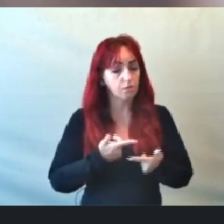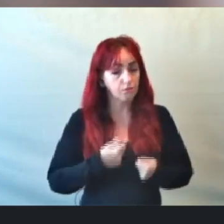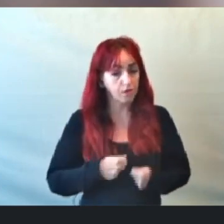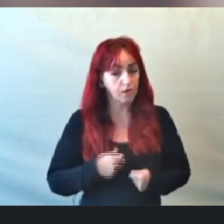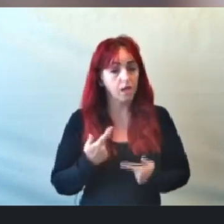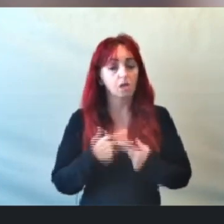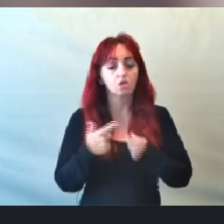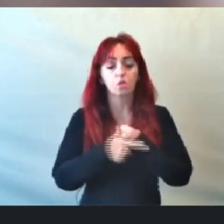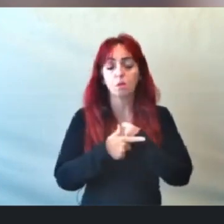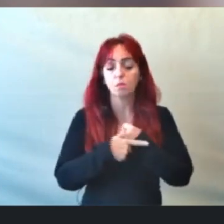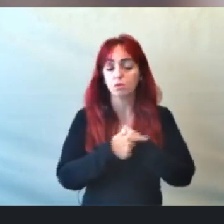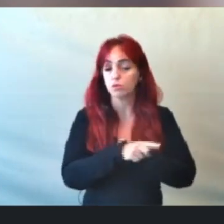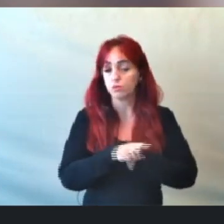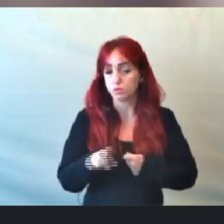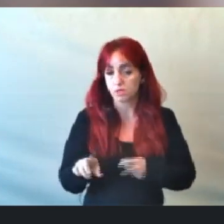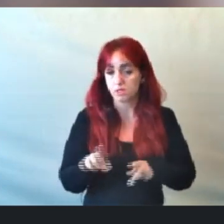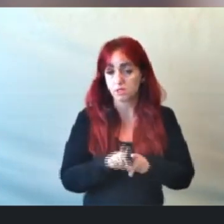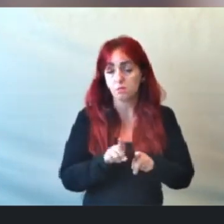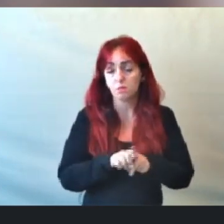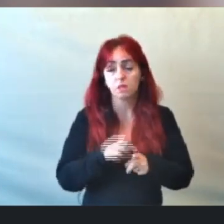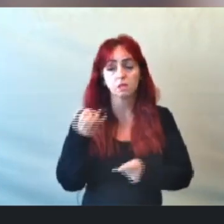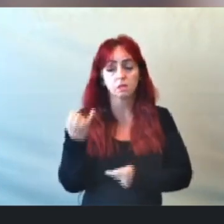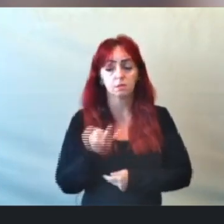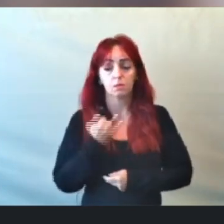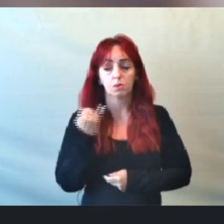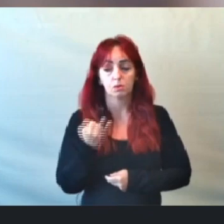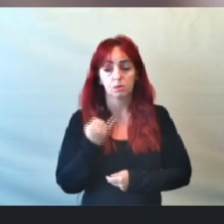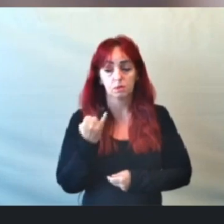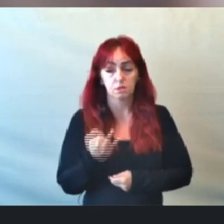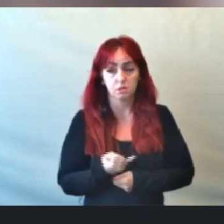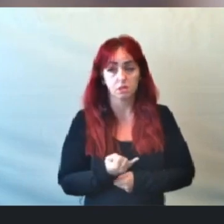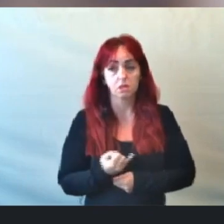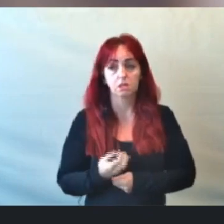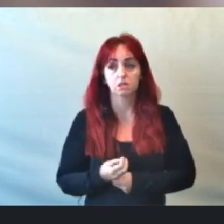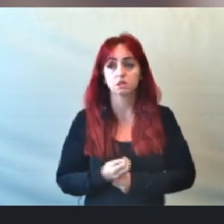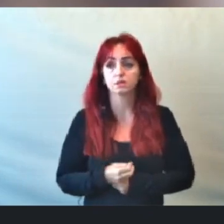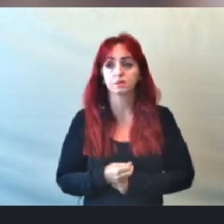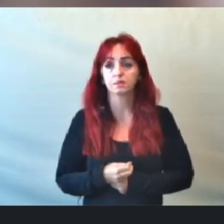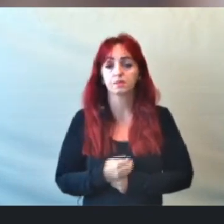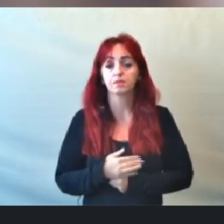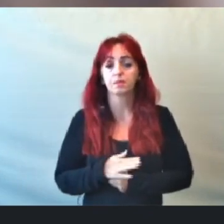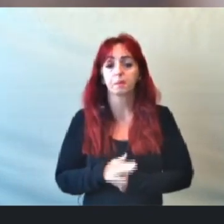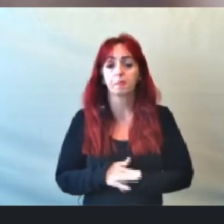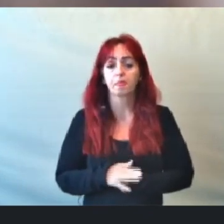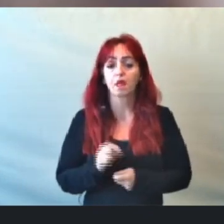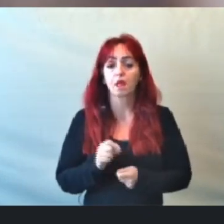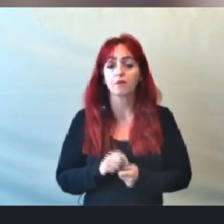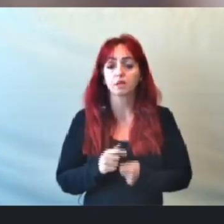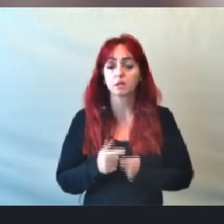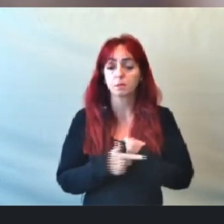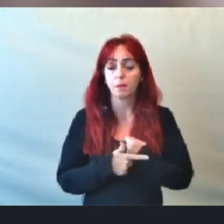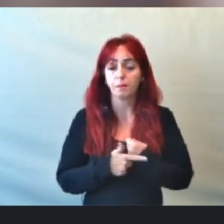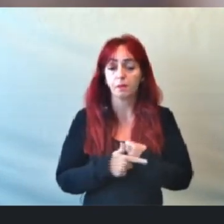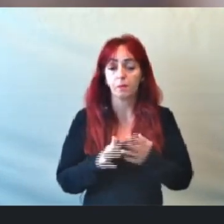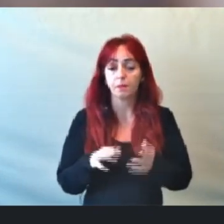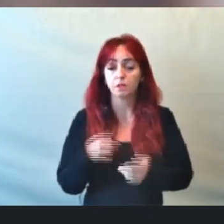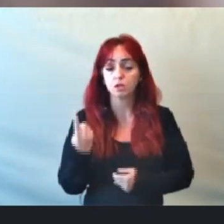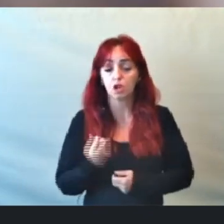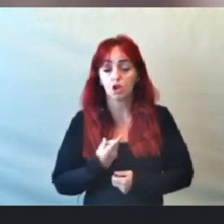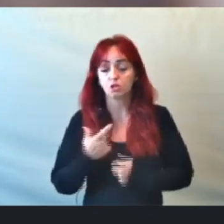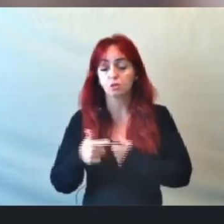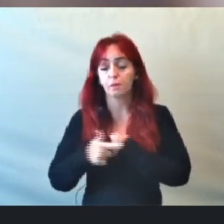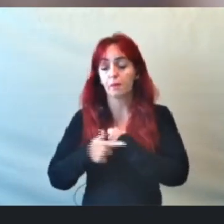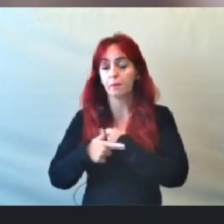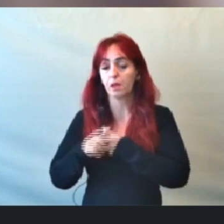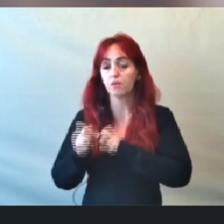papel importante, da parte de vocês, fazer esse papel. Nosso papel foi avaliar uma